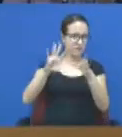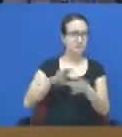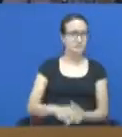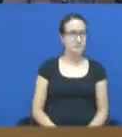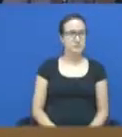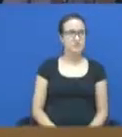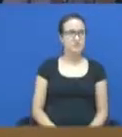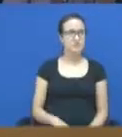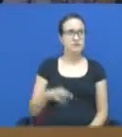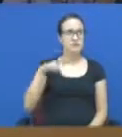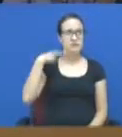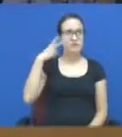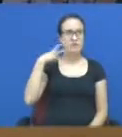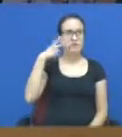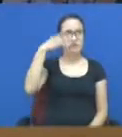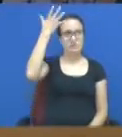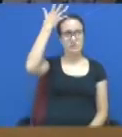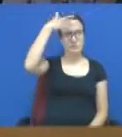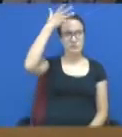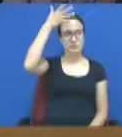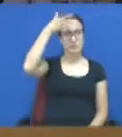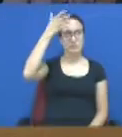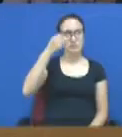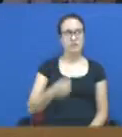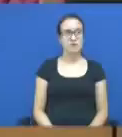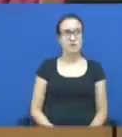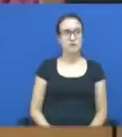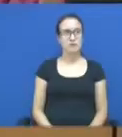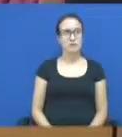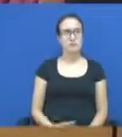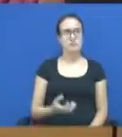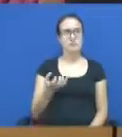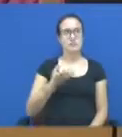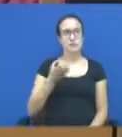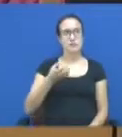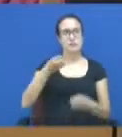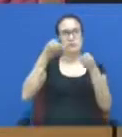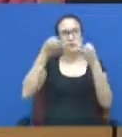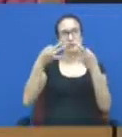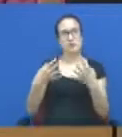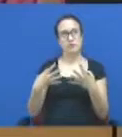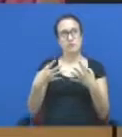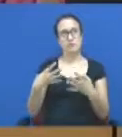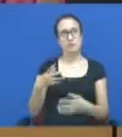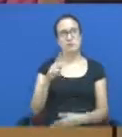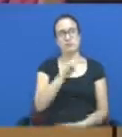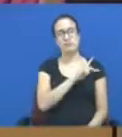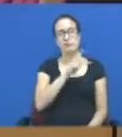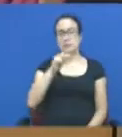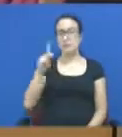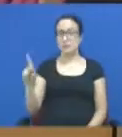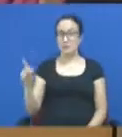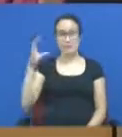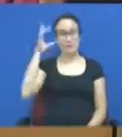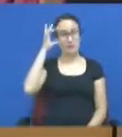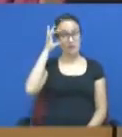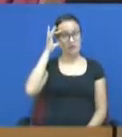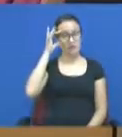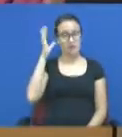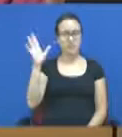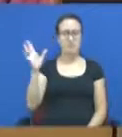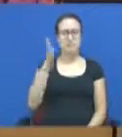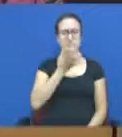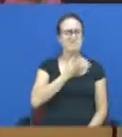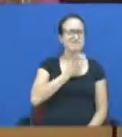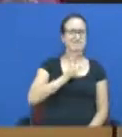Vereadora Érica Tanque. Queria falar a respeito da presidenta, que agora é de todo mundo, mas dispenso.